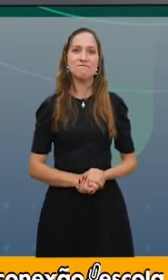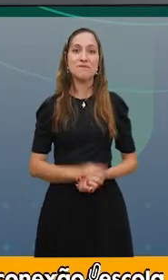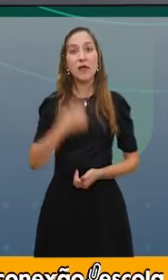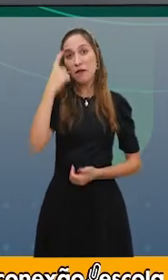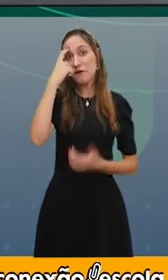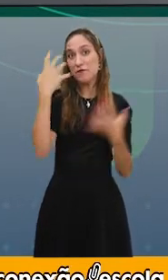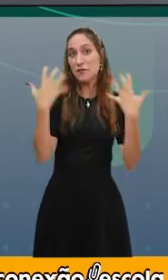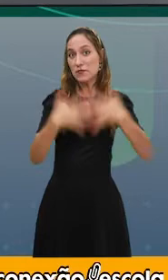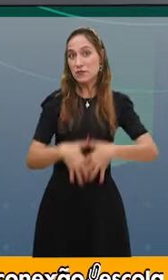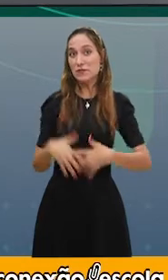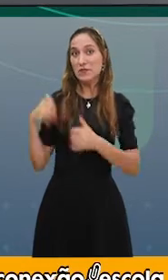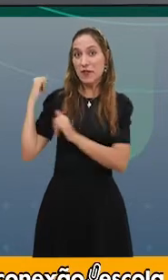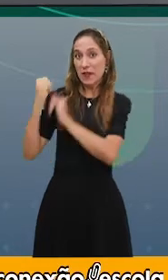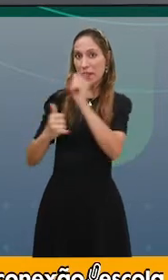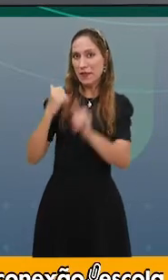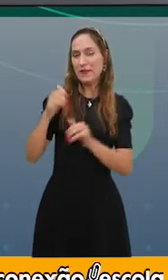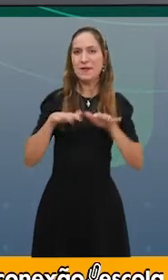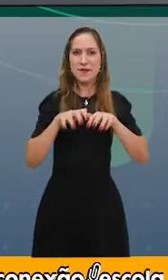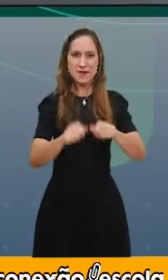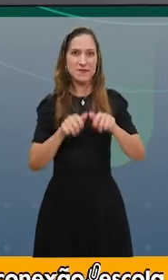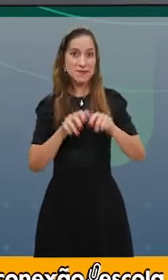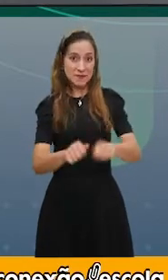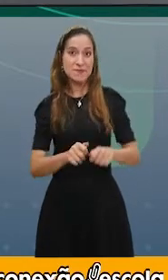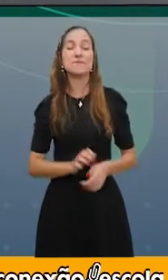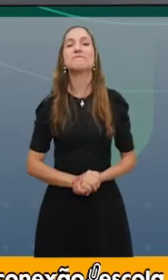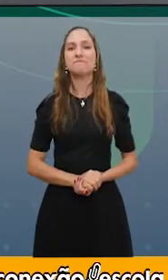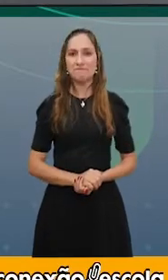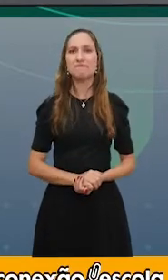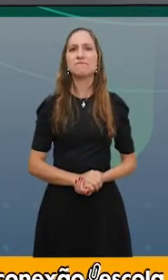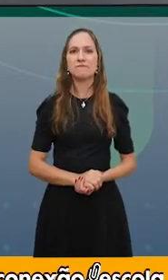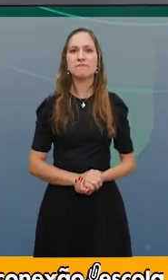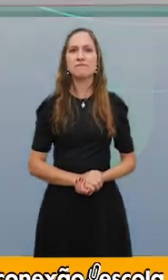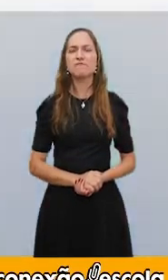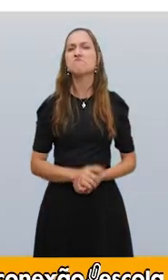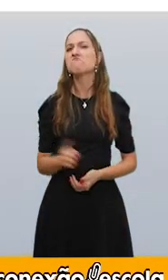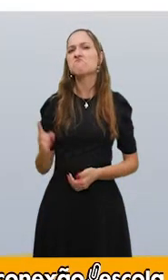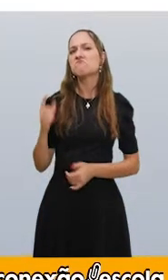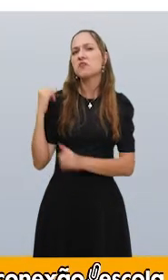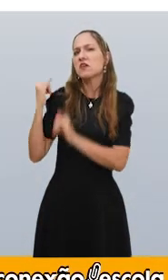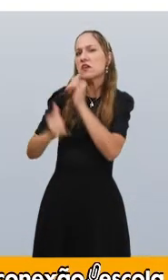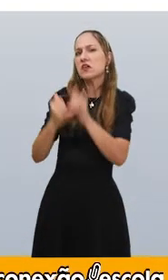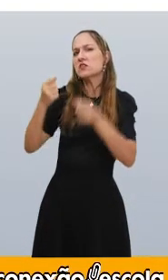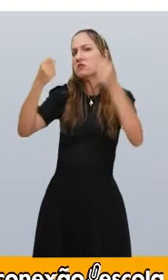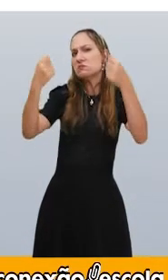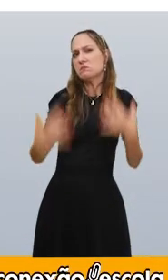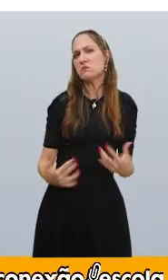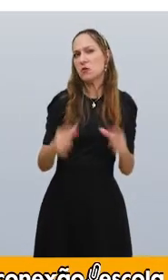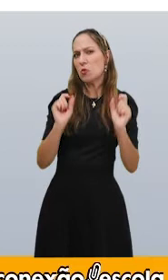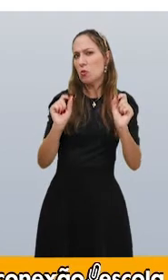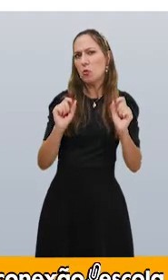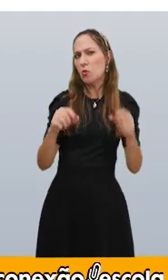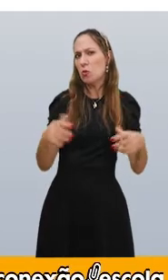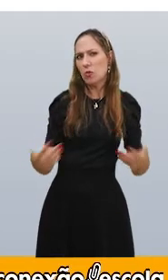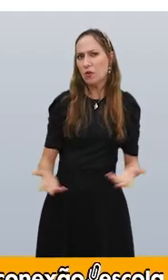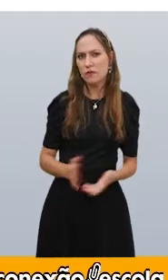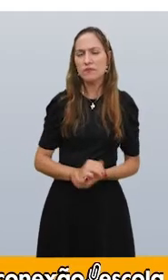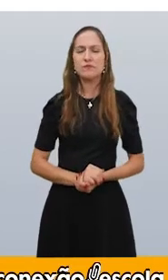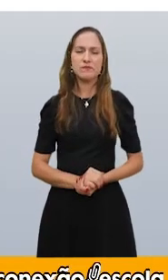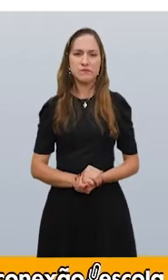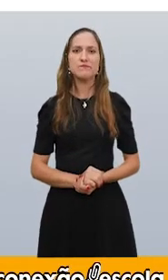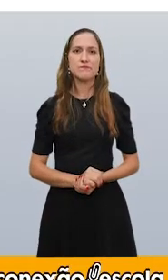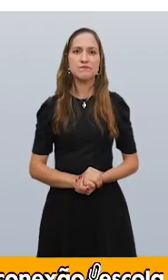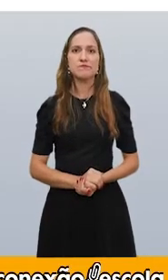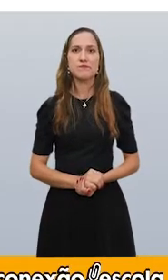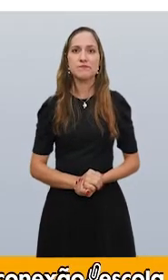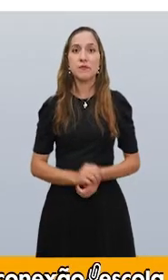lenda. Refletindo sobre a lenda do açaí. O que a lenda explica?